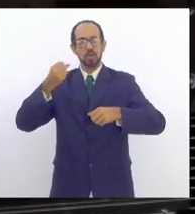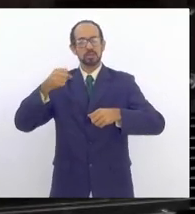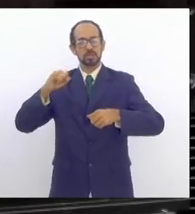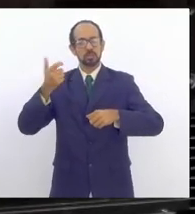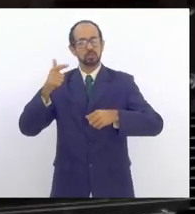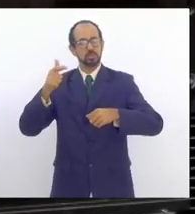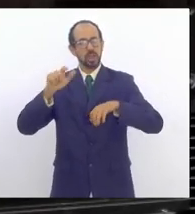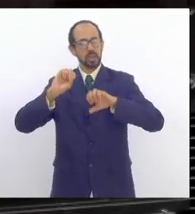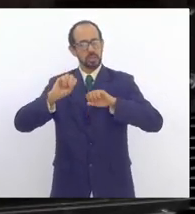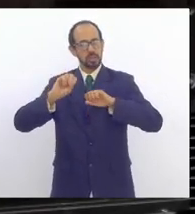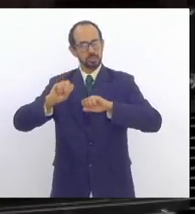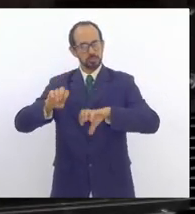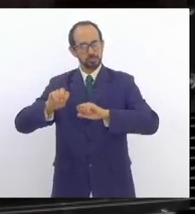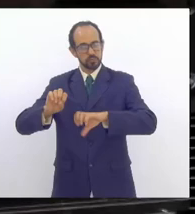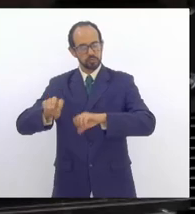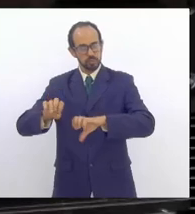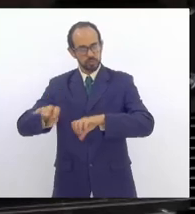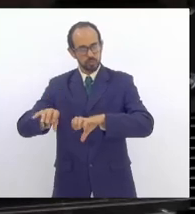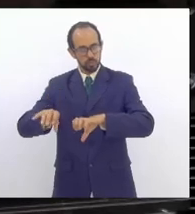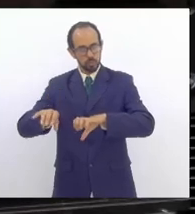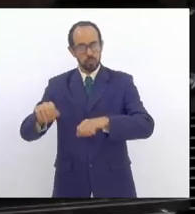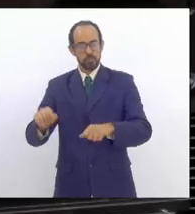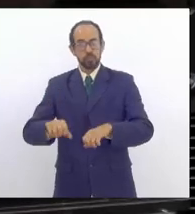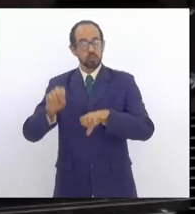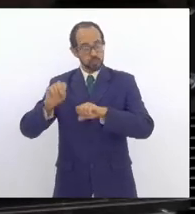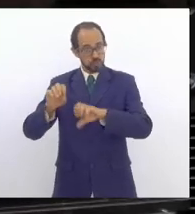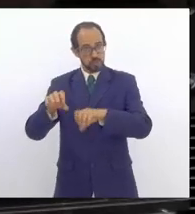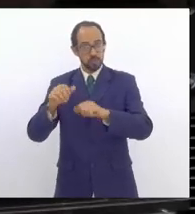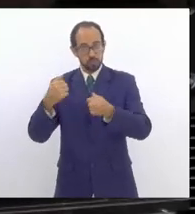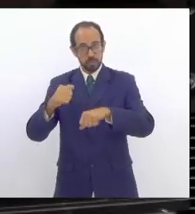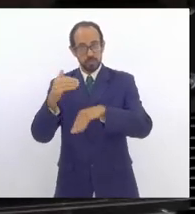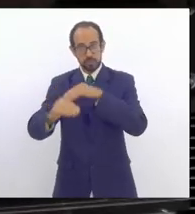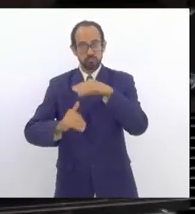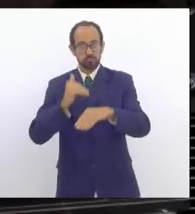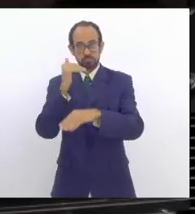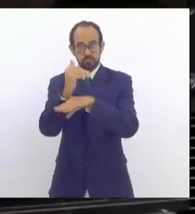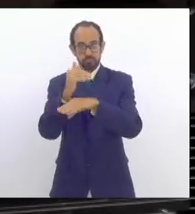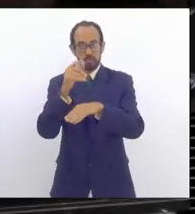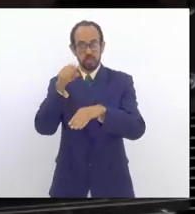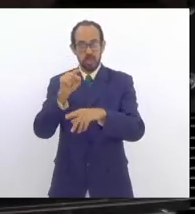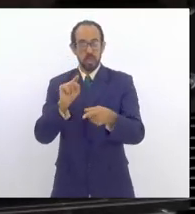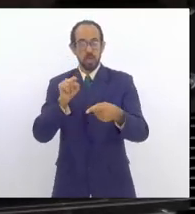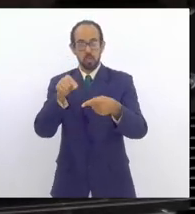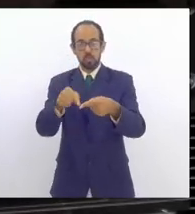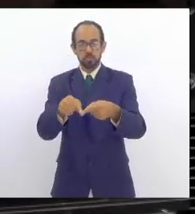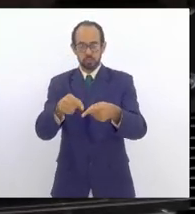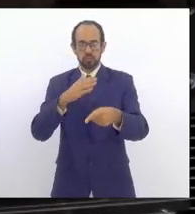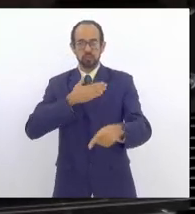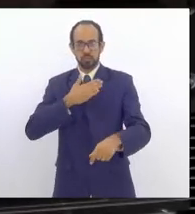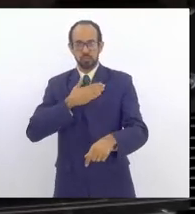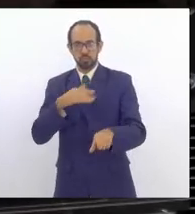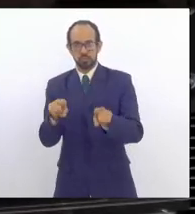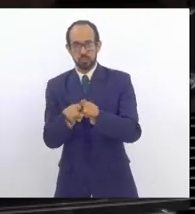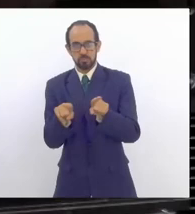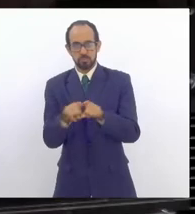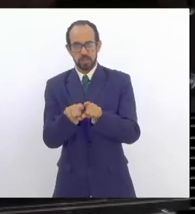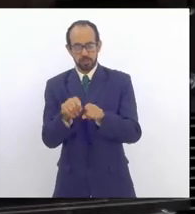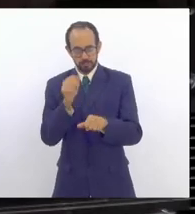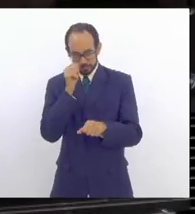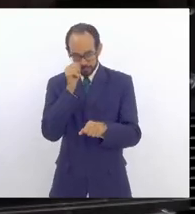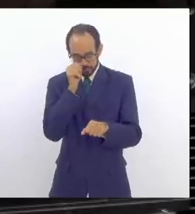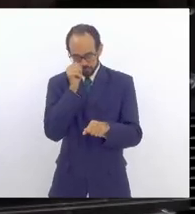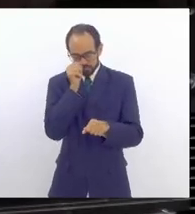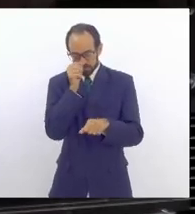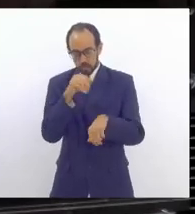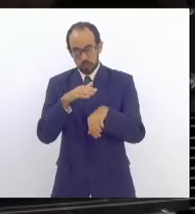a qualidade do ensino a um patamar de excelência é uma das minhas metas. No maior projeto